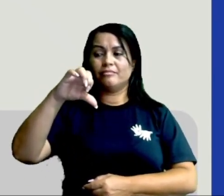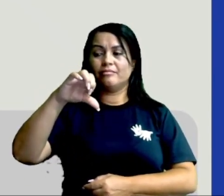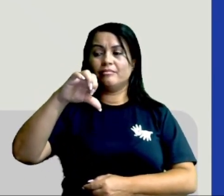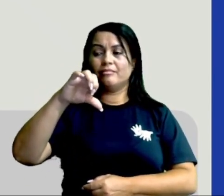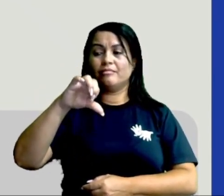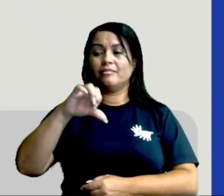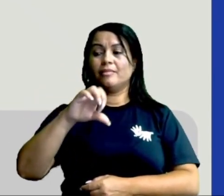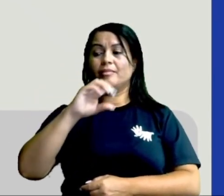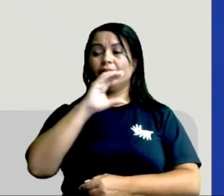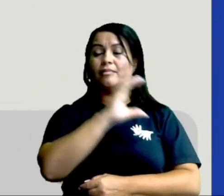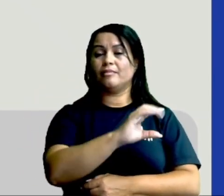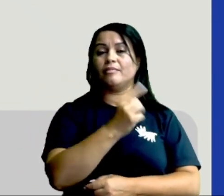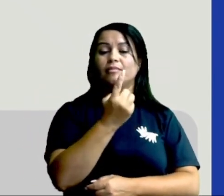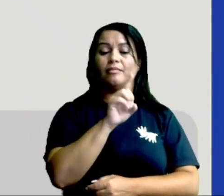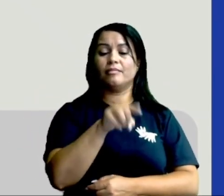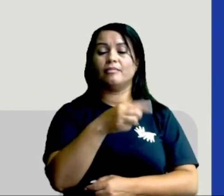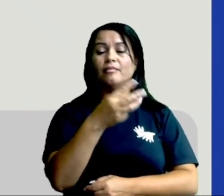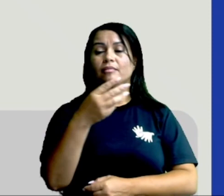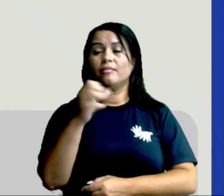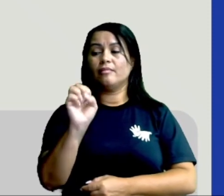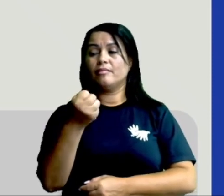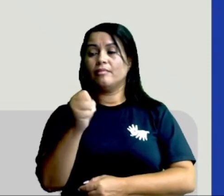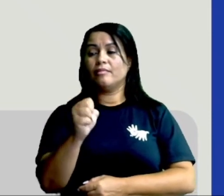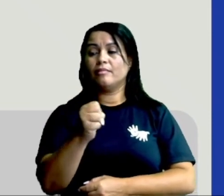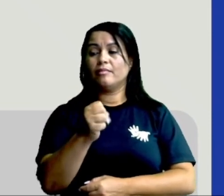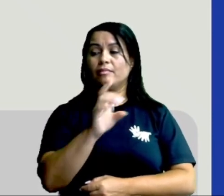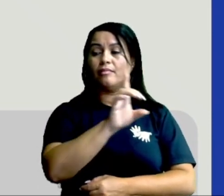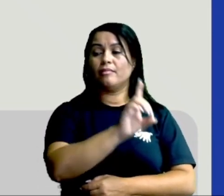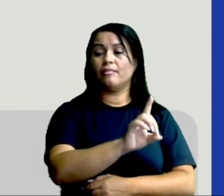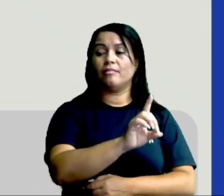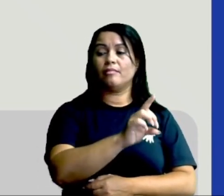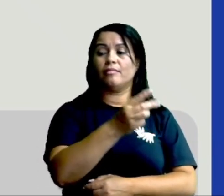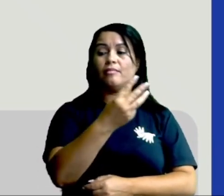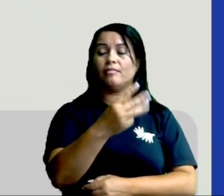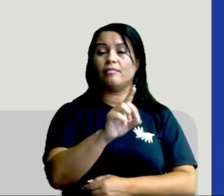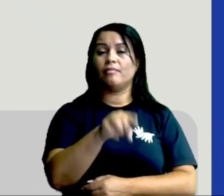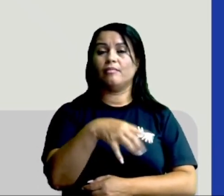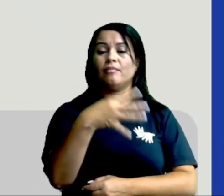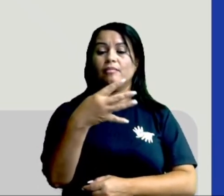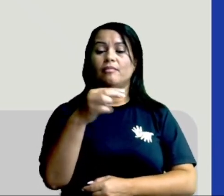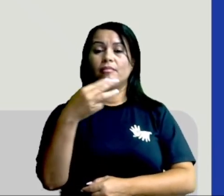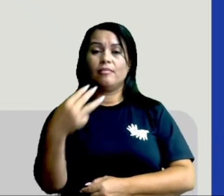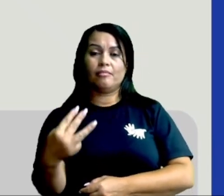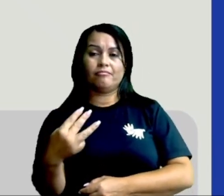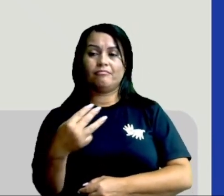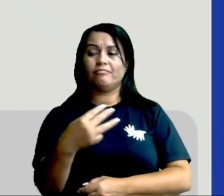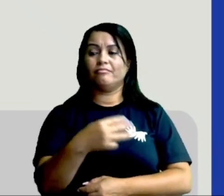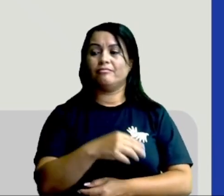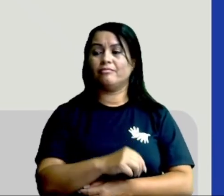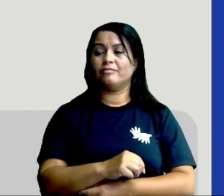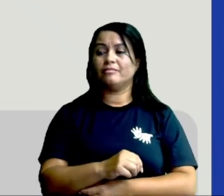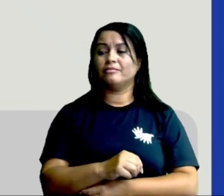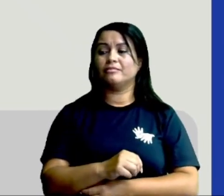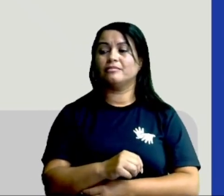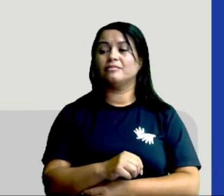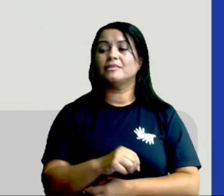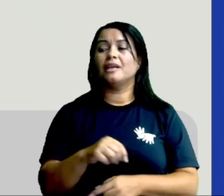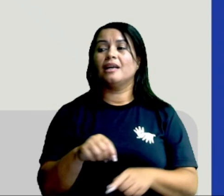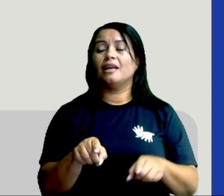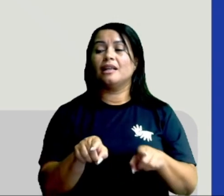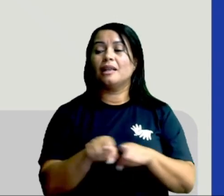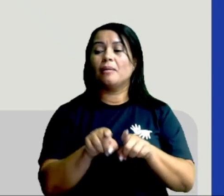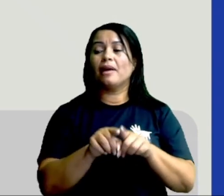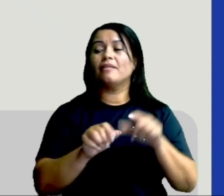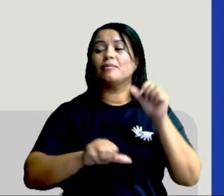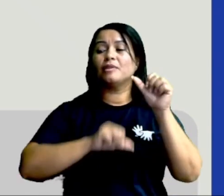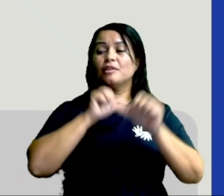0,009. Letra C, 1,38. Letra D, 3,42. Segundo,